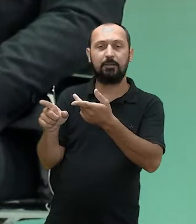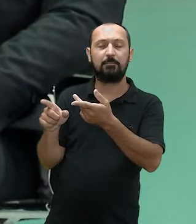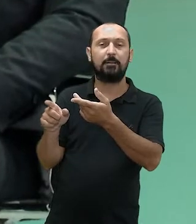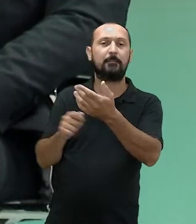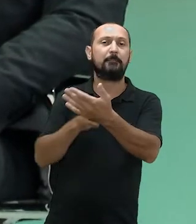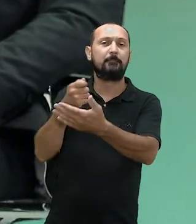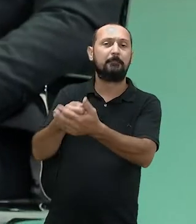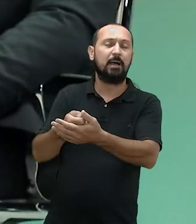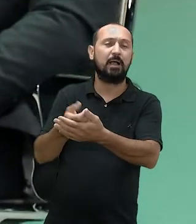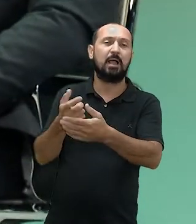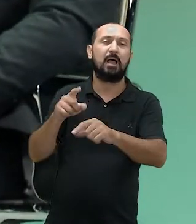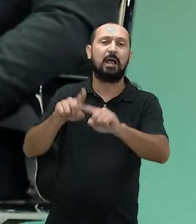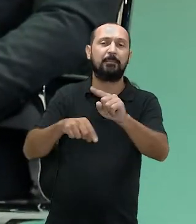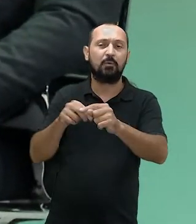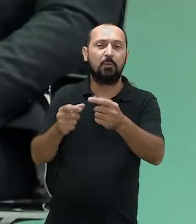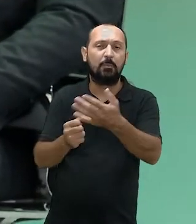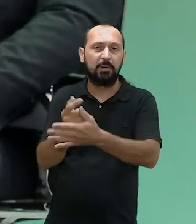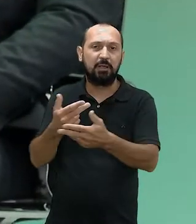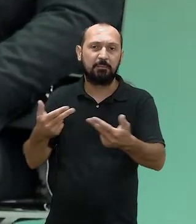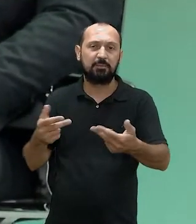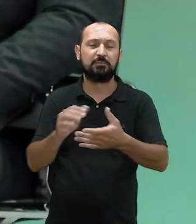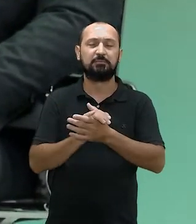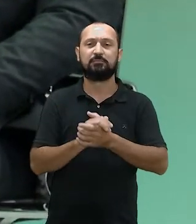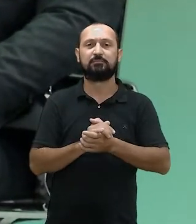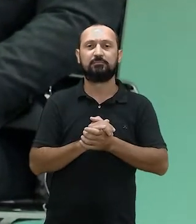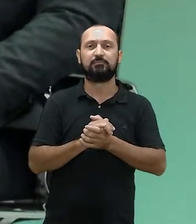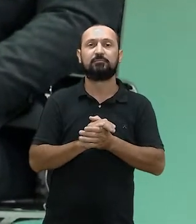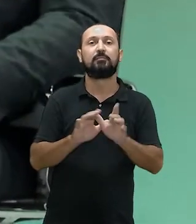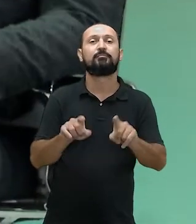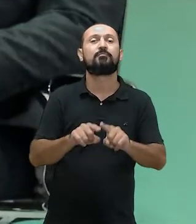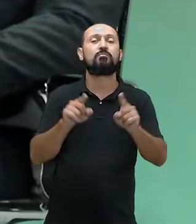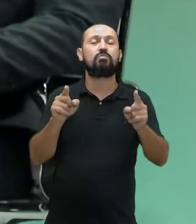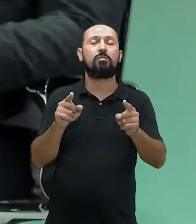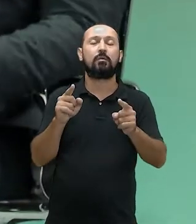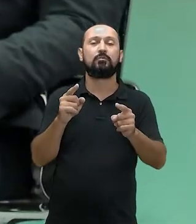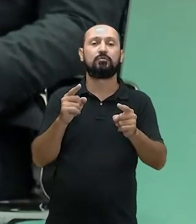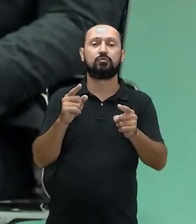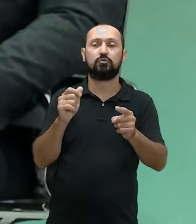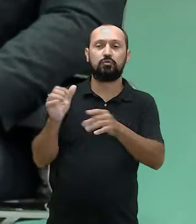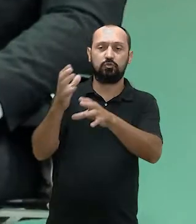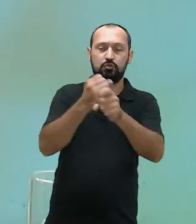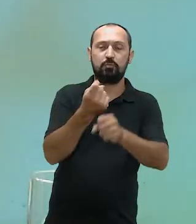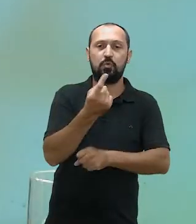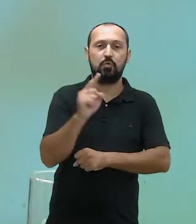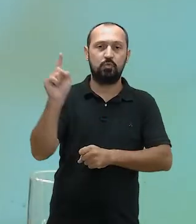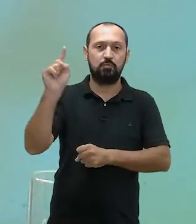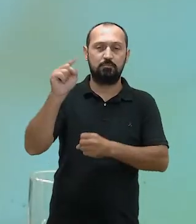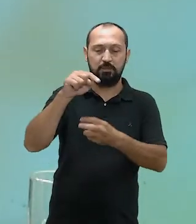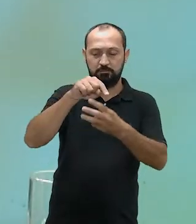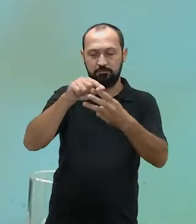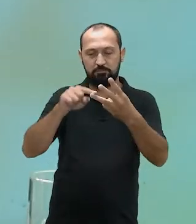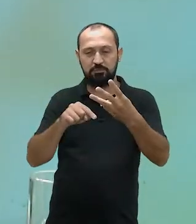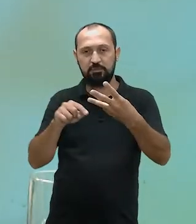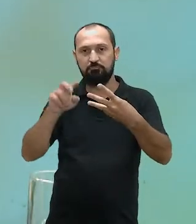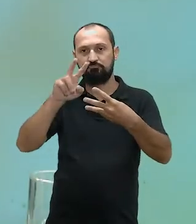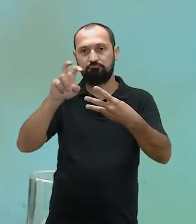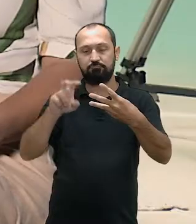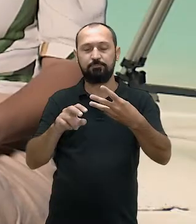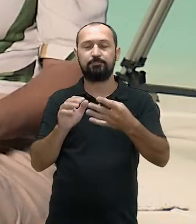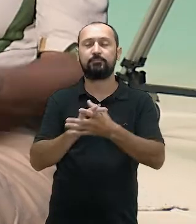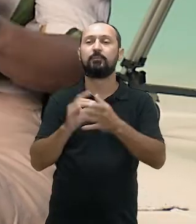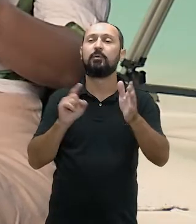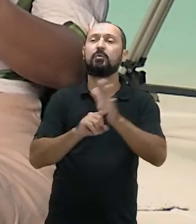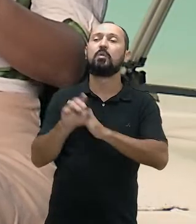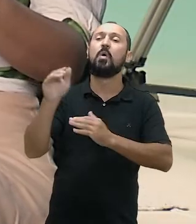nas despesas de capital, nesse sentido. Mas o orçamento ele é único. Mas é dividido em 3 eixos, né? 3 eixos.